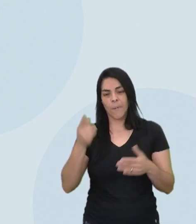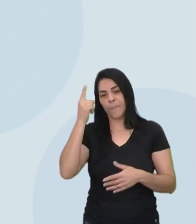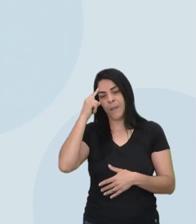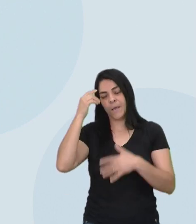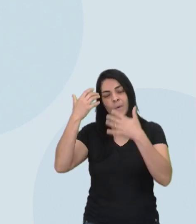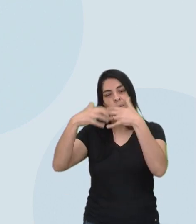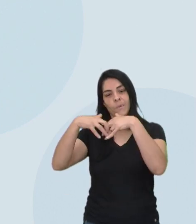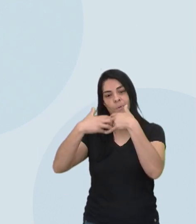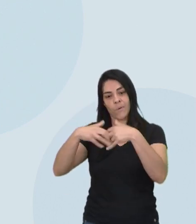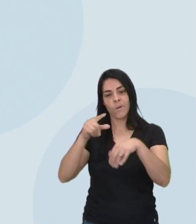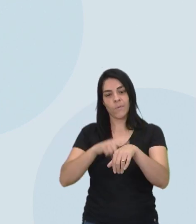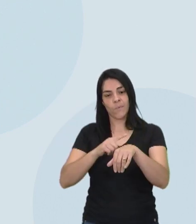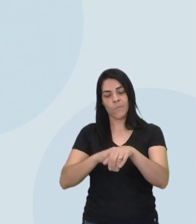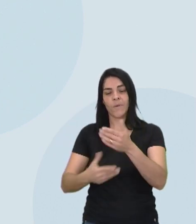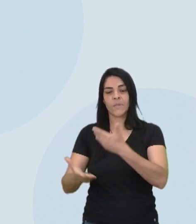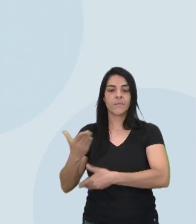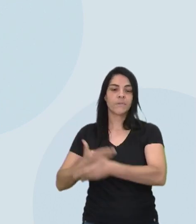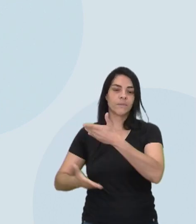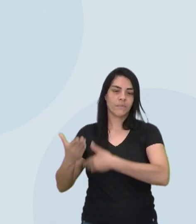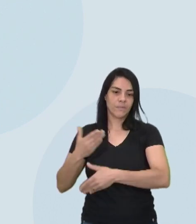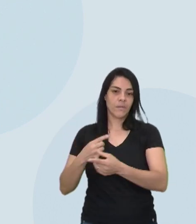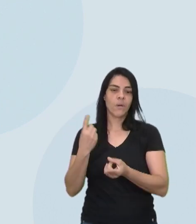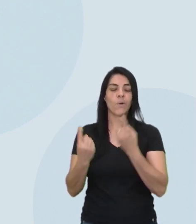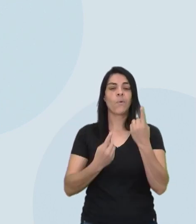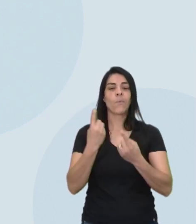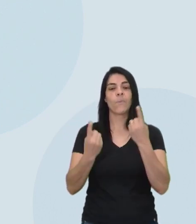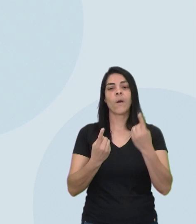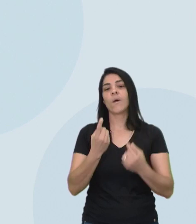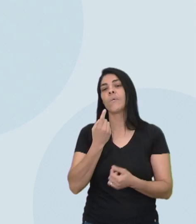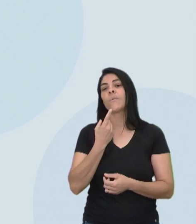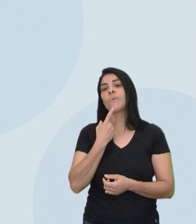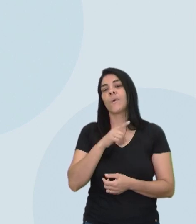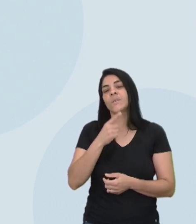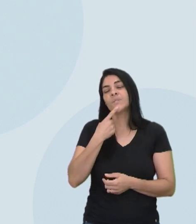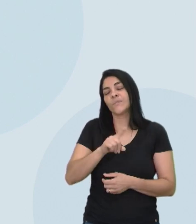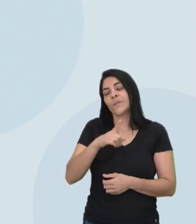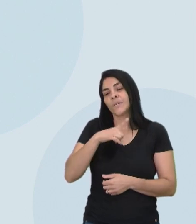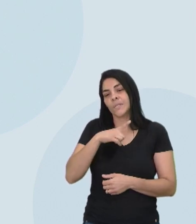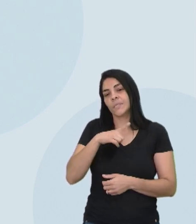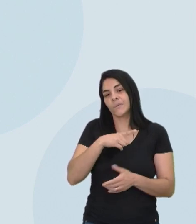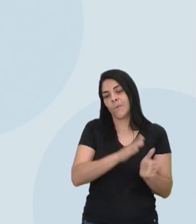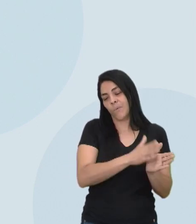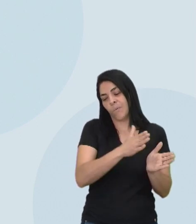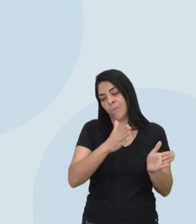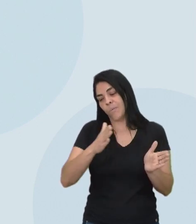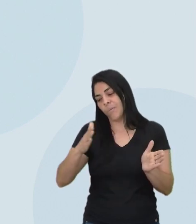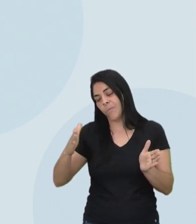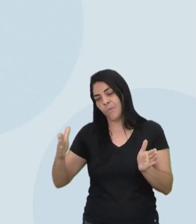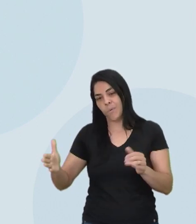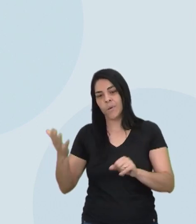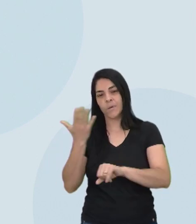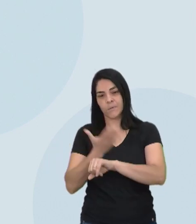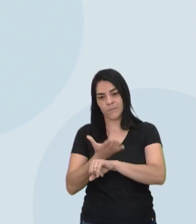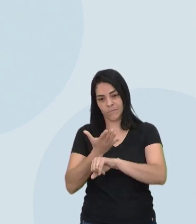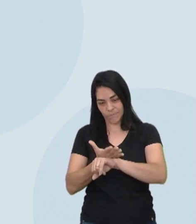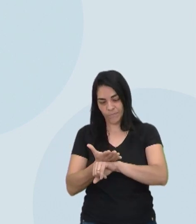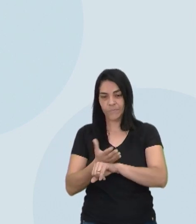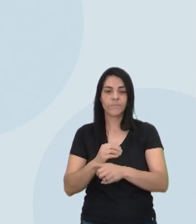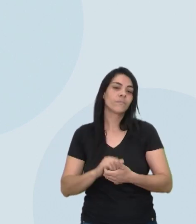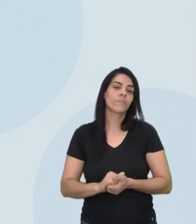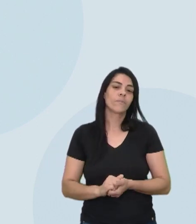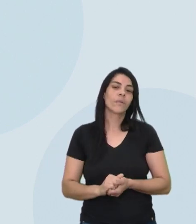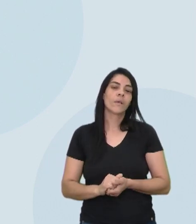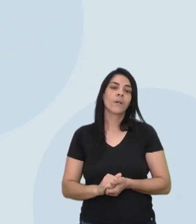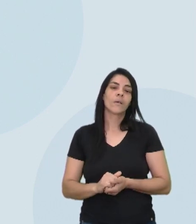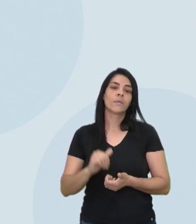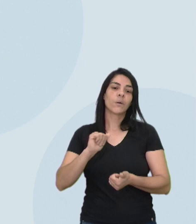nosso momento da interação, quais as dificuldades que eles tiveram ao longo do componente, não só fauna e qualidade do solo, mas ao